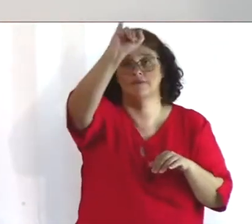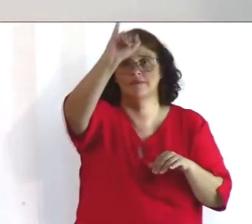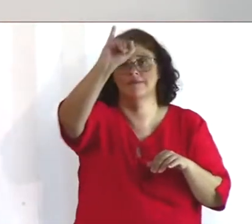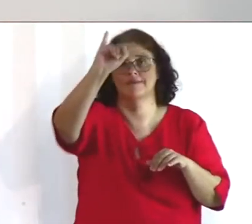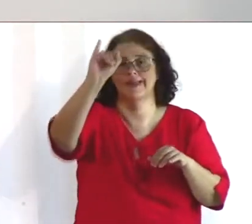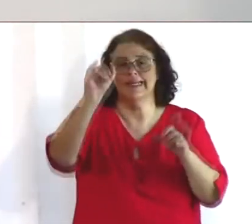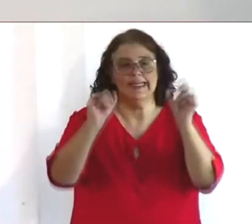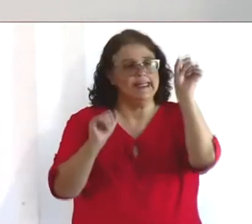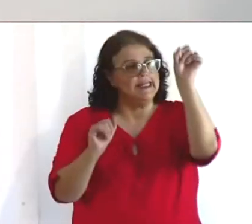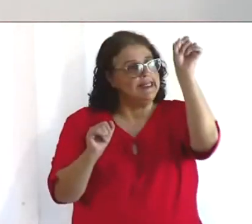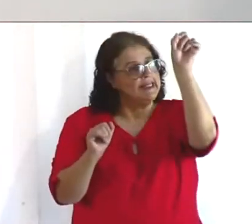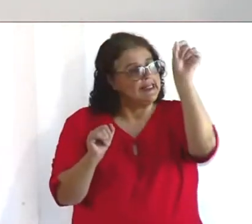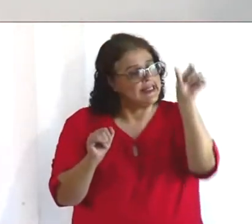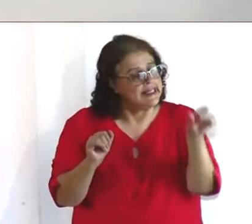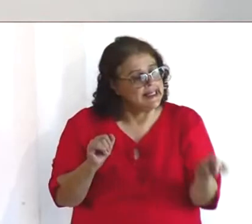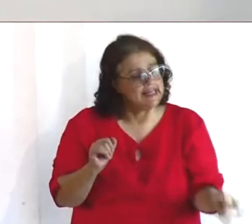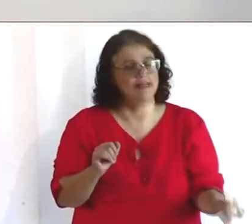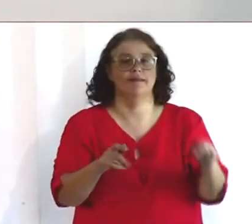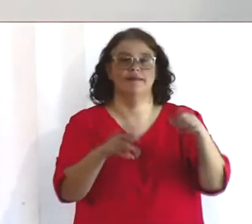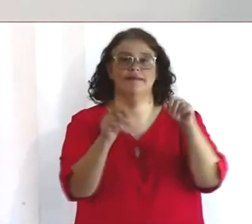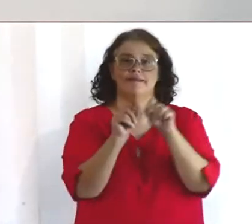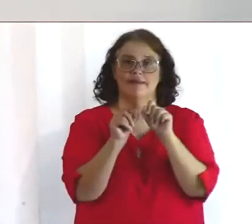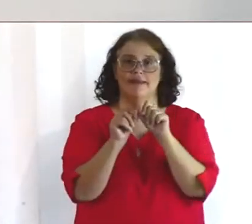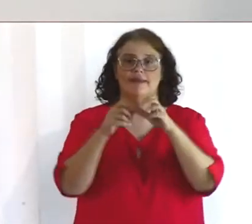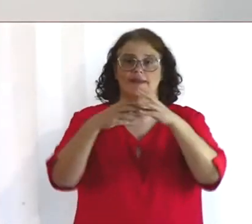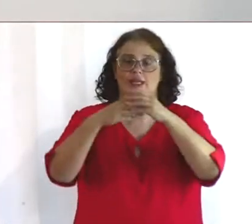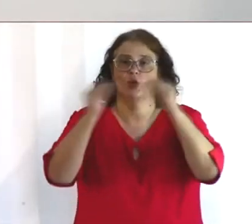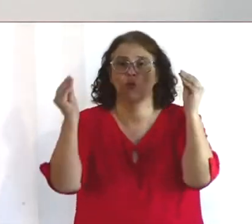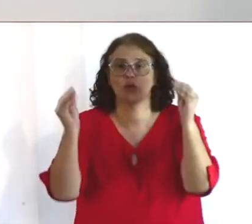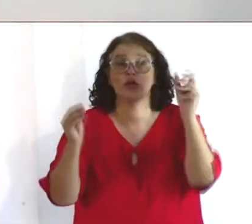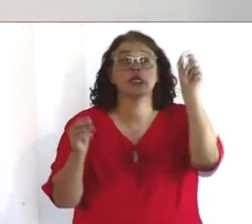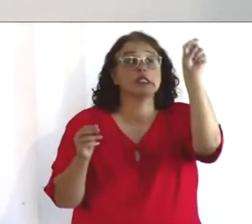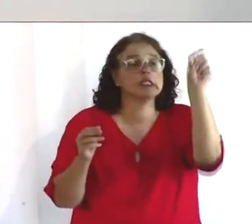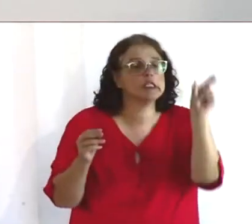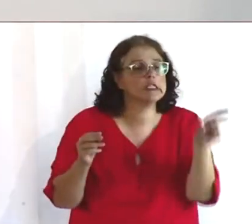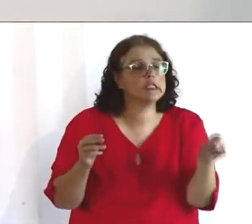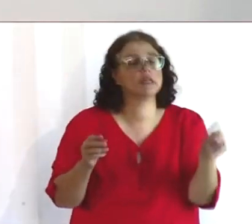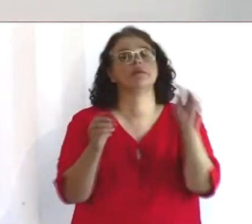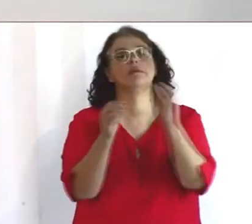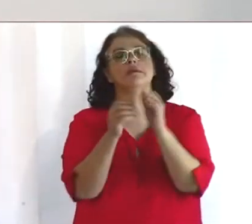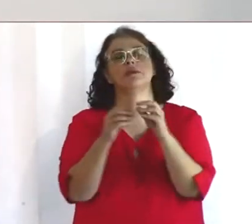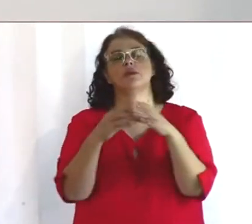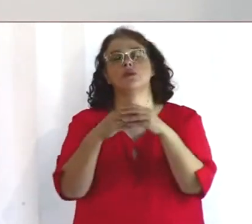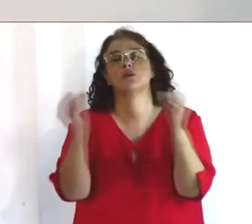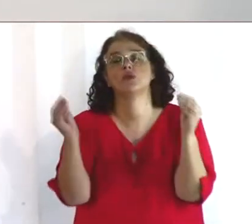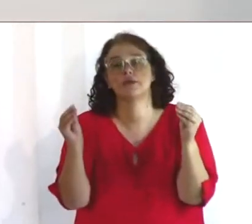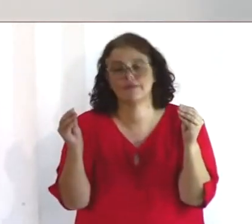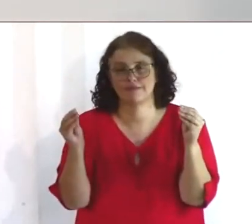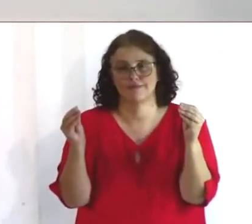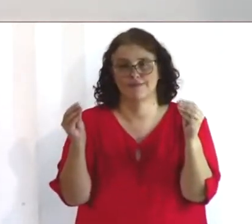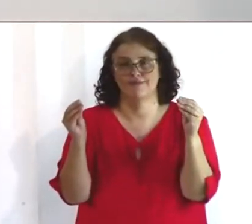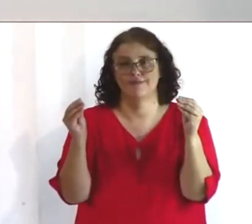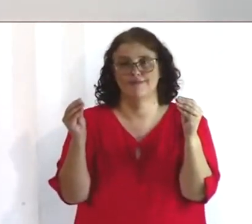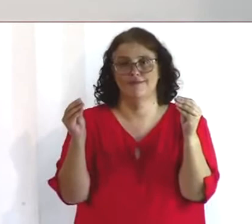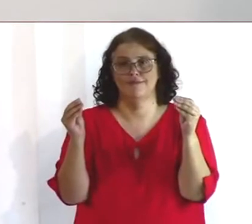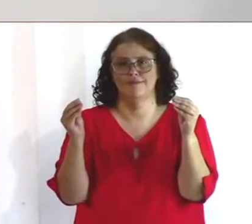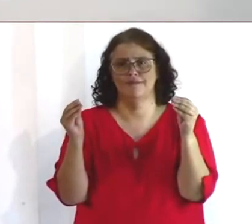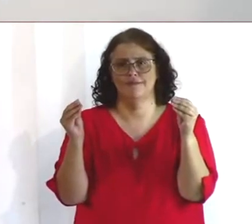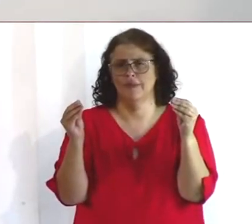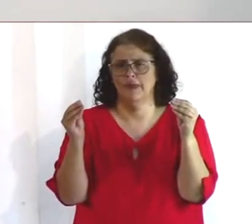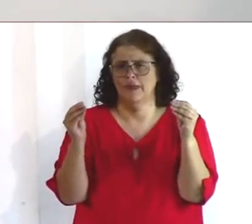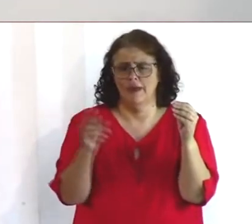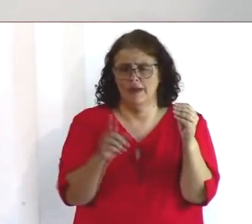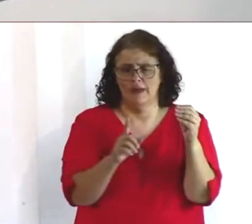Jesus e o poder da cura. De que cura o texto parece falar? É só a febre? É só